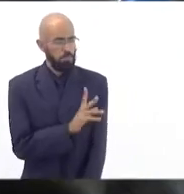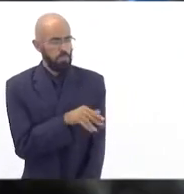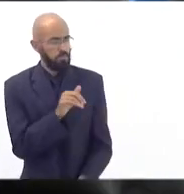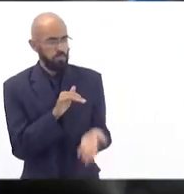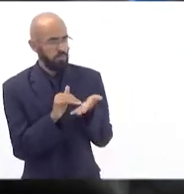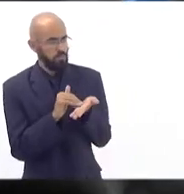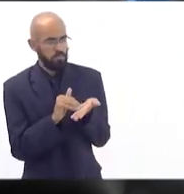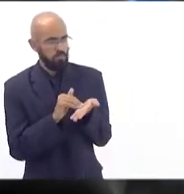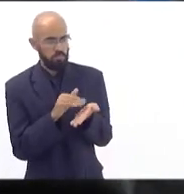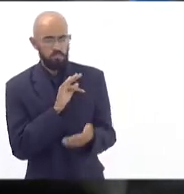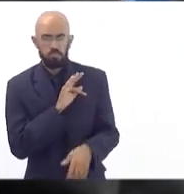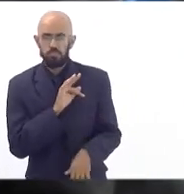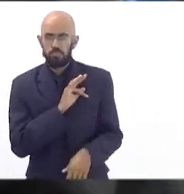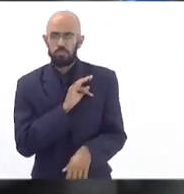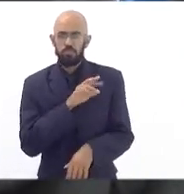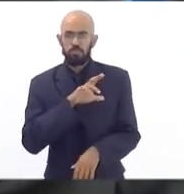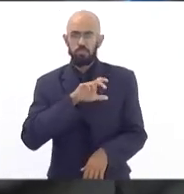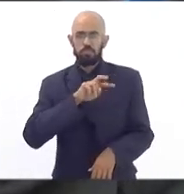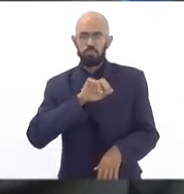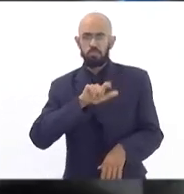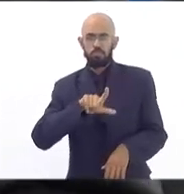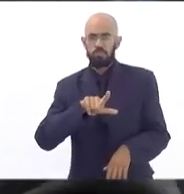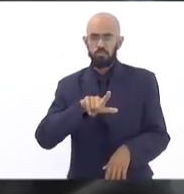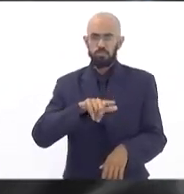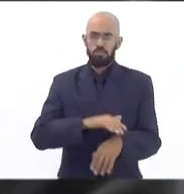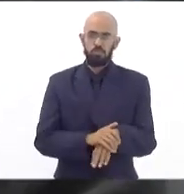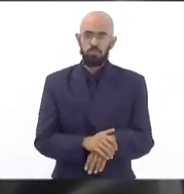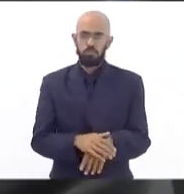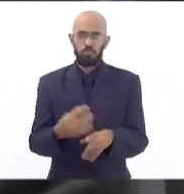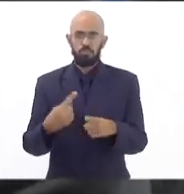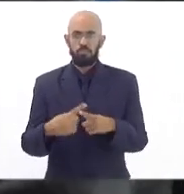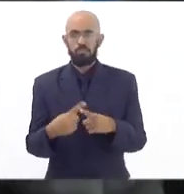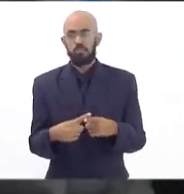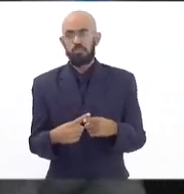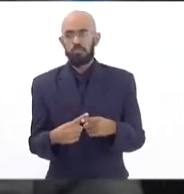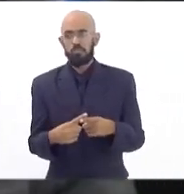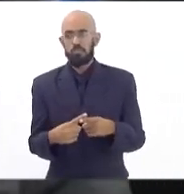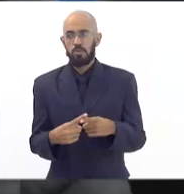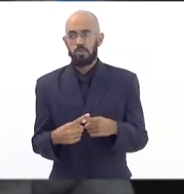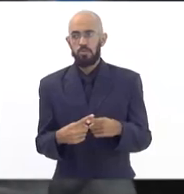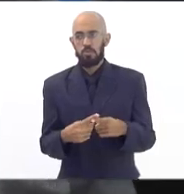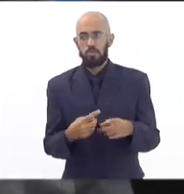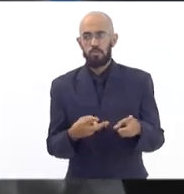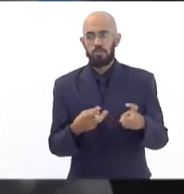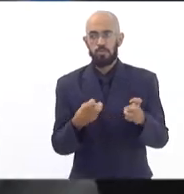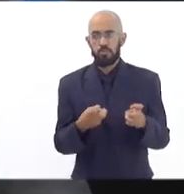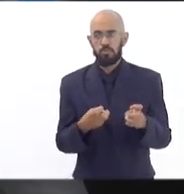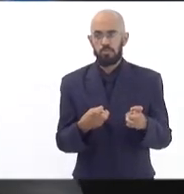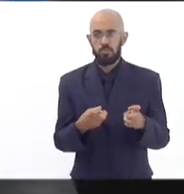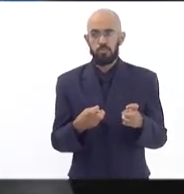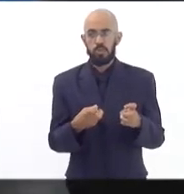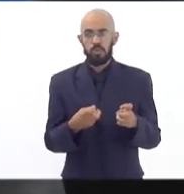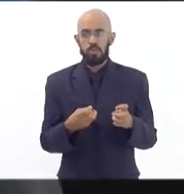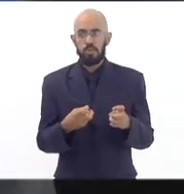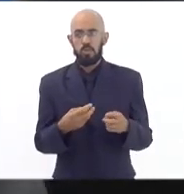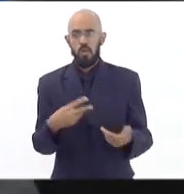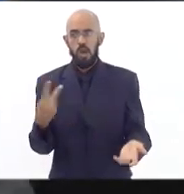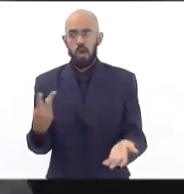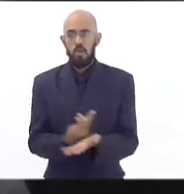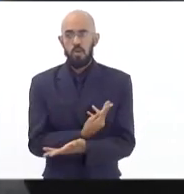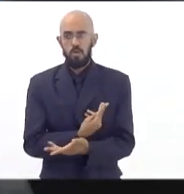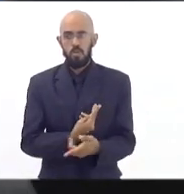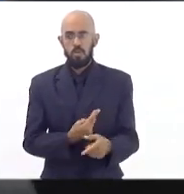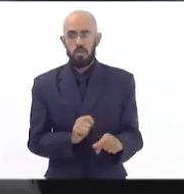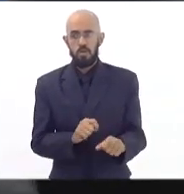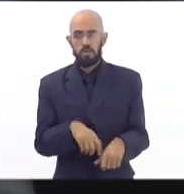da Polícia Civil não vai ficar pedindo nada demais porque pelo visto o volume de ocorrência na